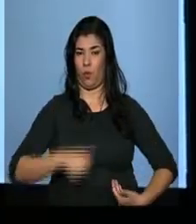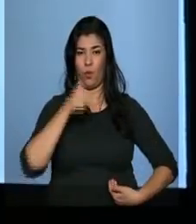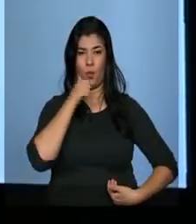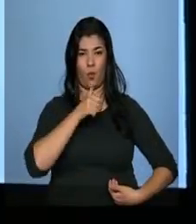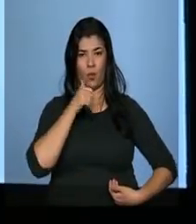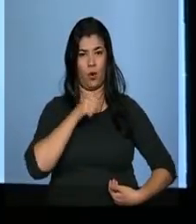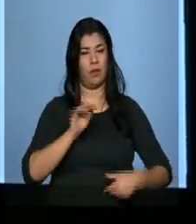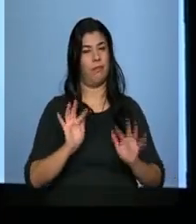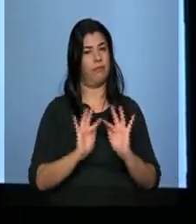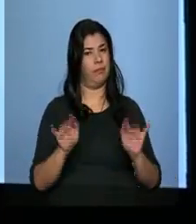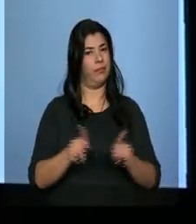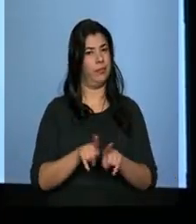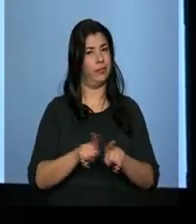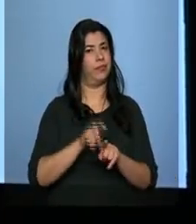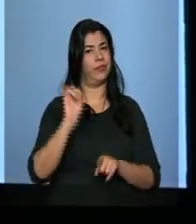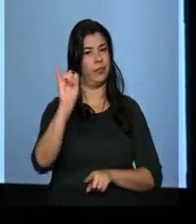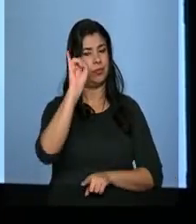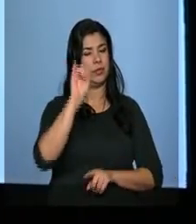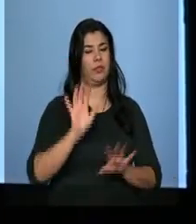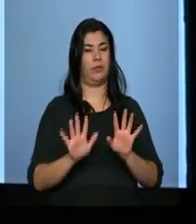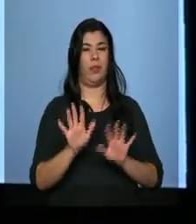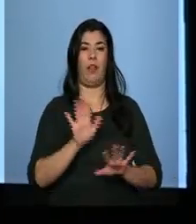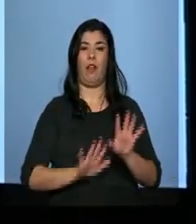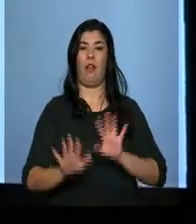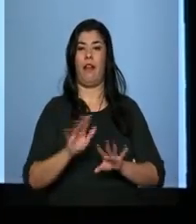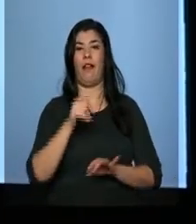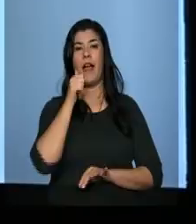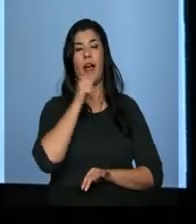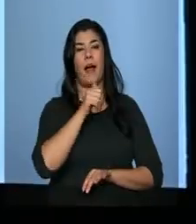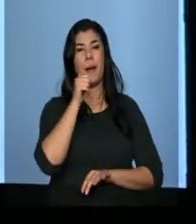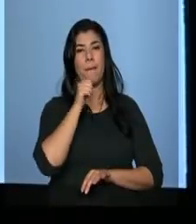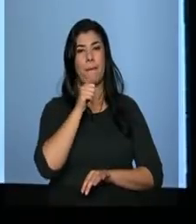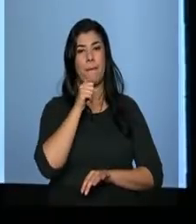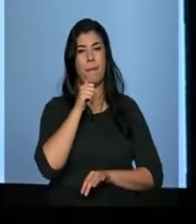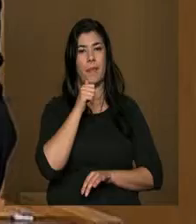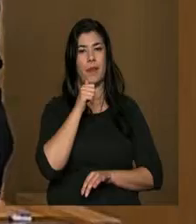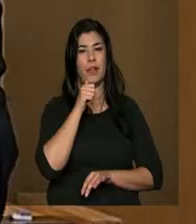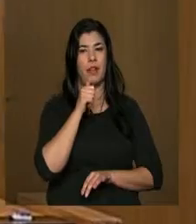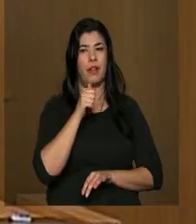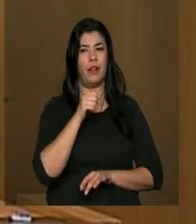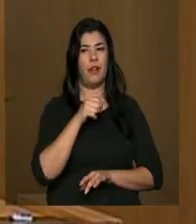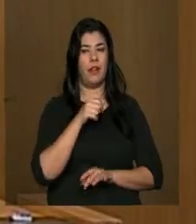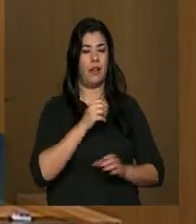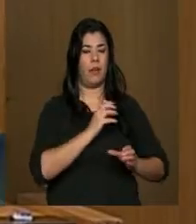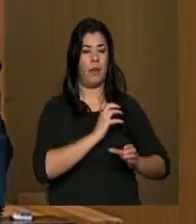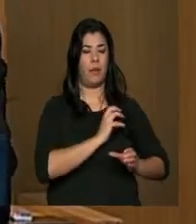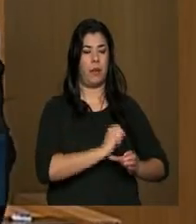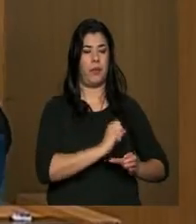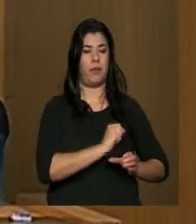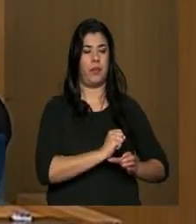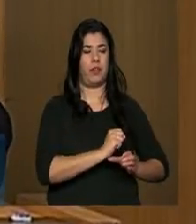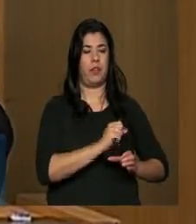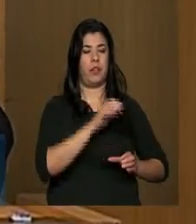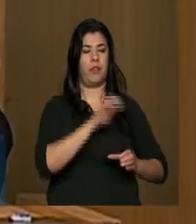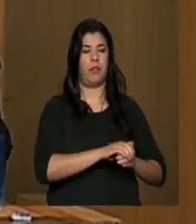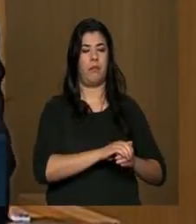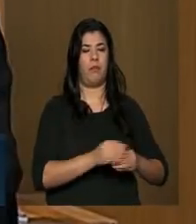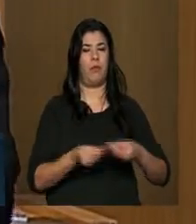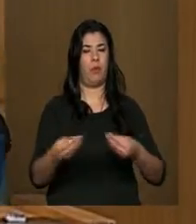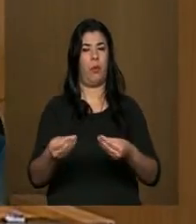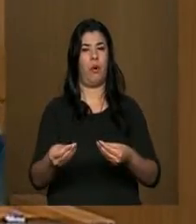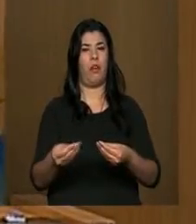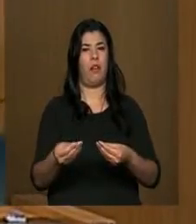mas importante. Às vezes, a mulher faz uma doação, mas por não seguir, não ter sido